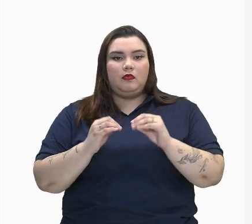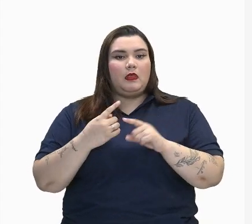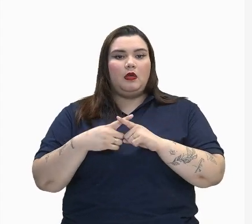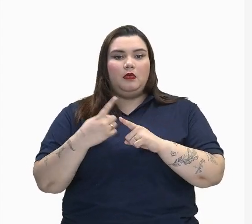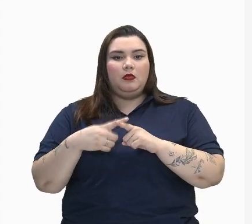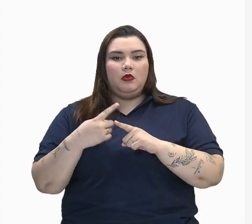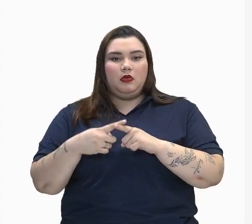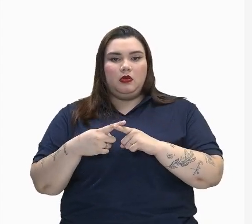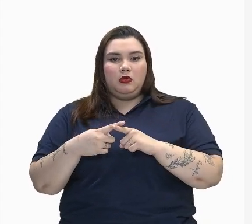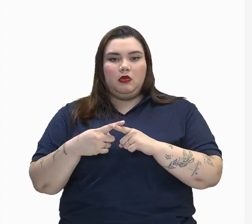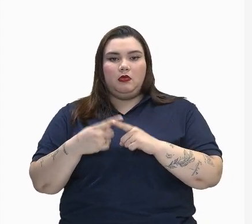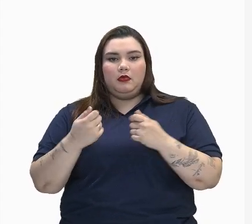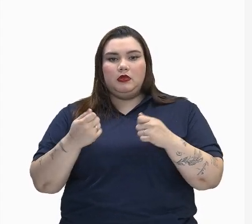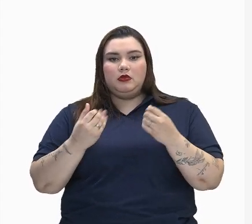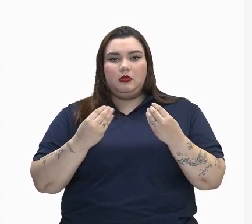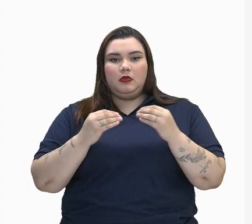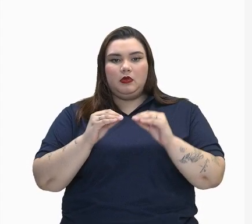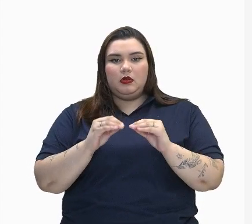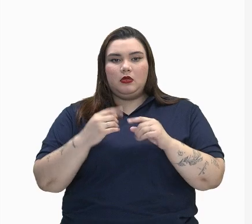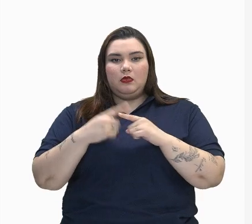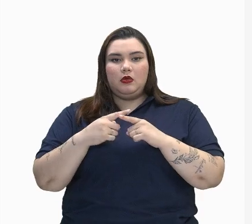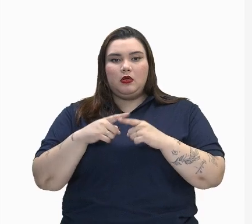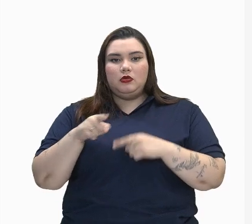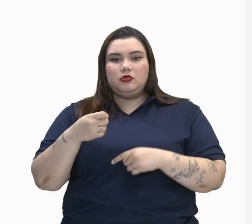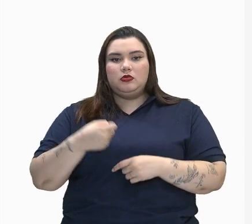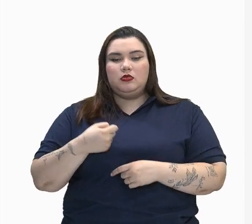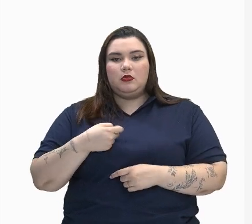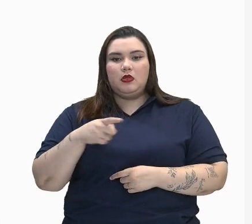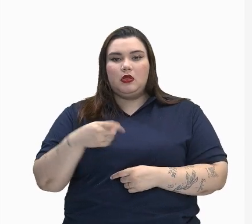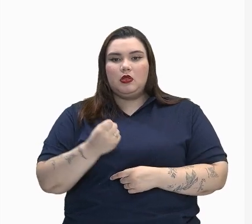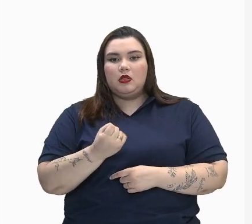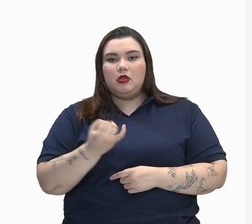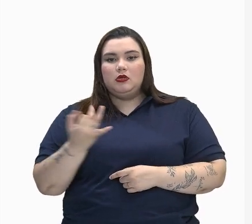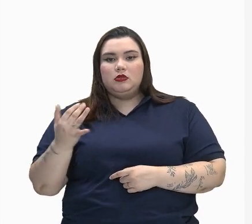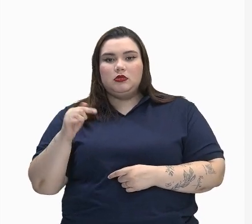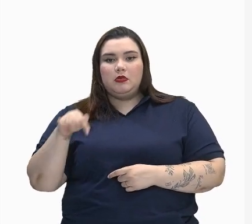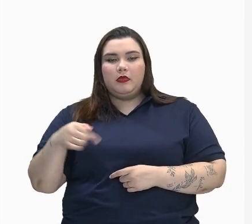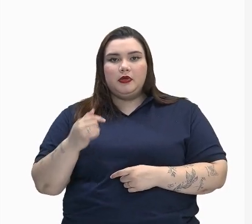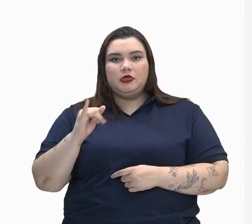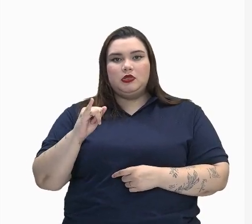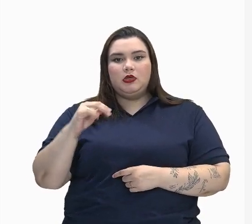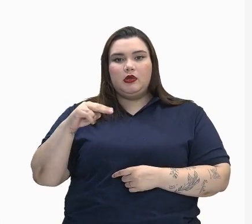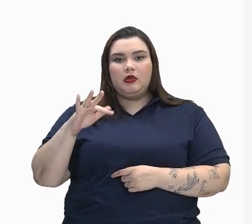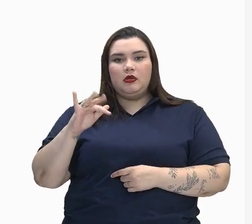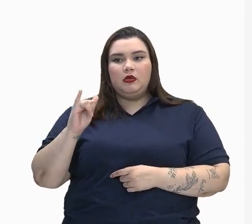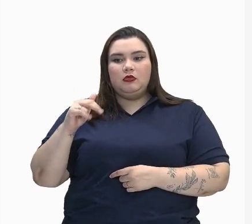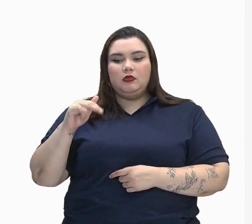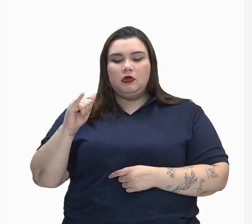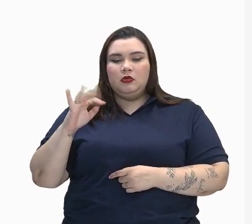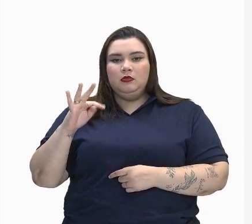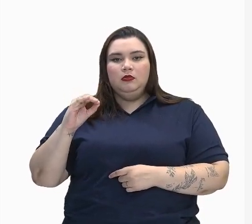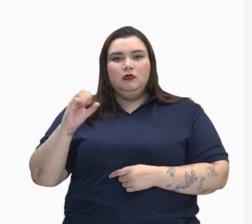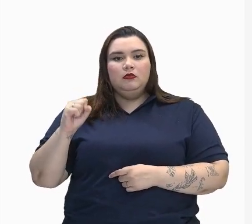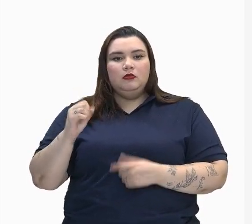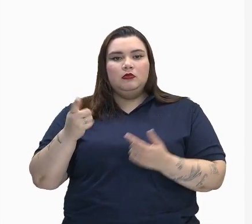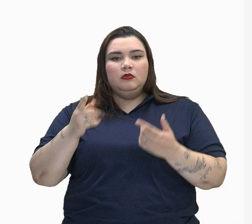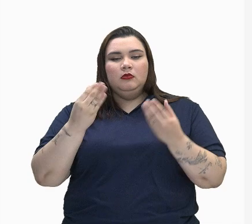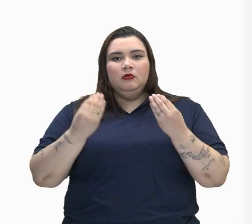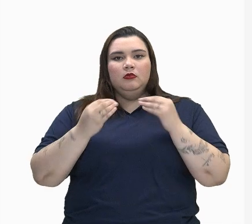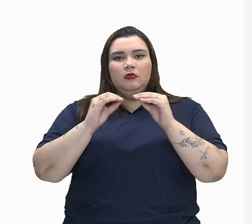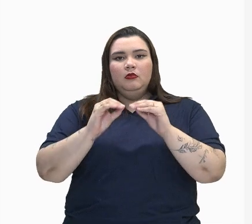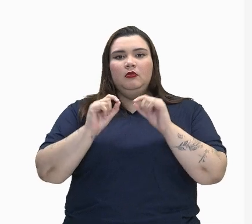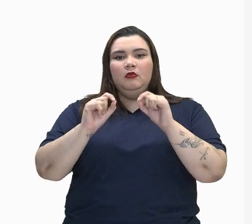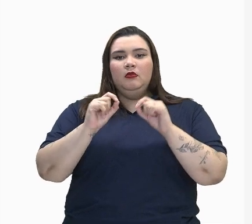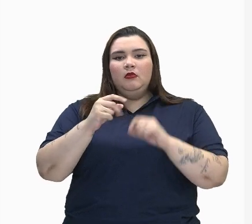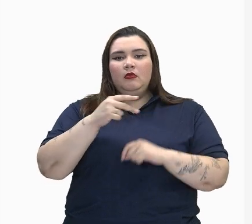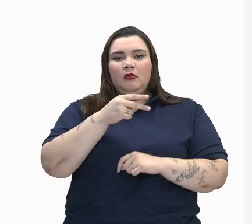primeiro, que a gente faz por aproximação? Porque esses números eles são decimais infinitos. Então, você vai localizar na reta por aproximação,